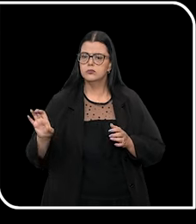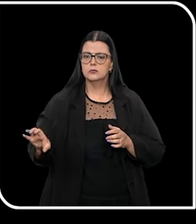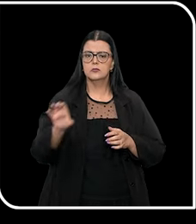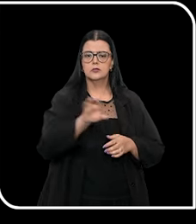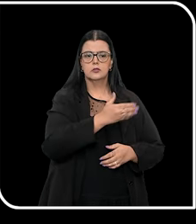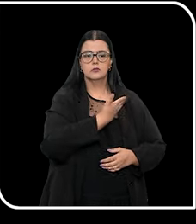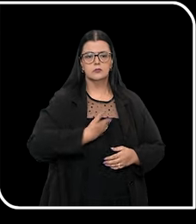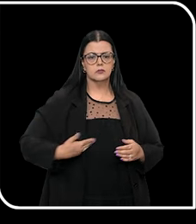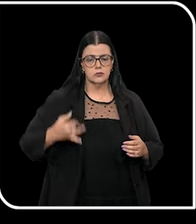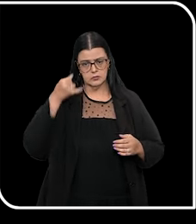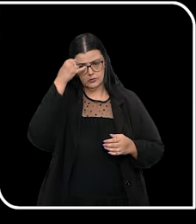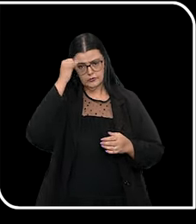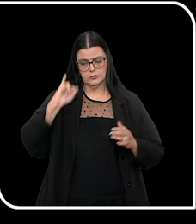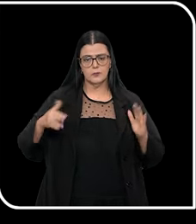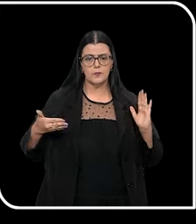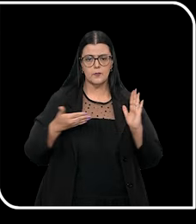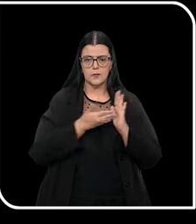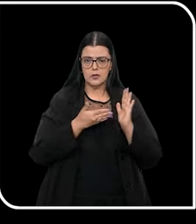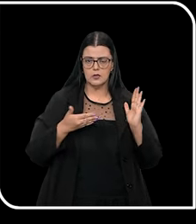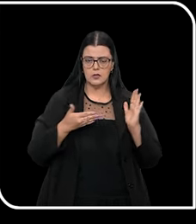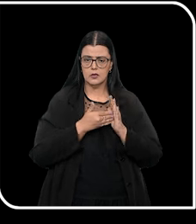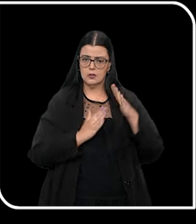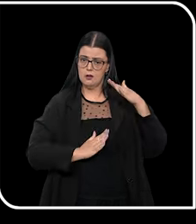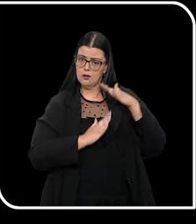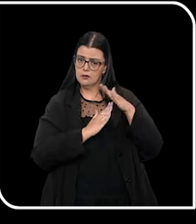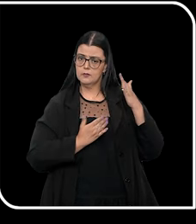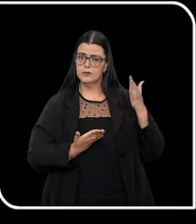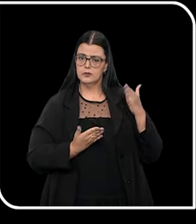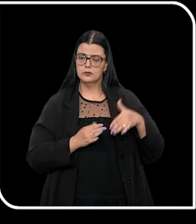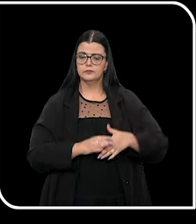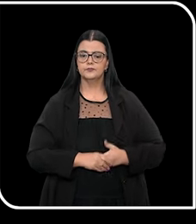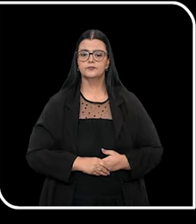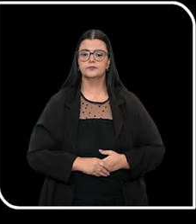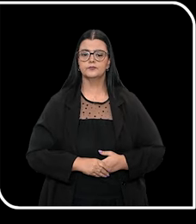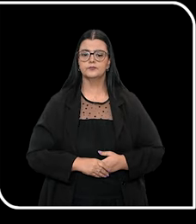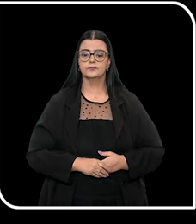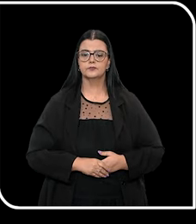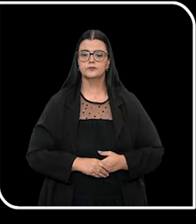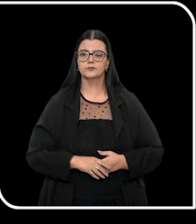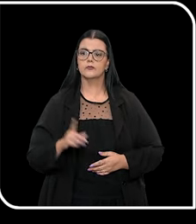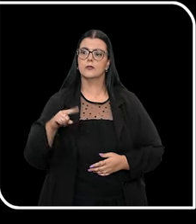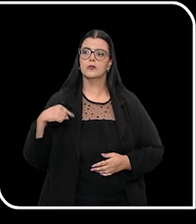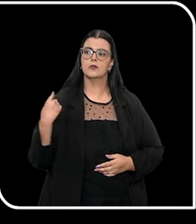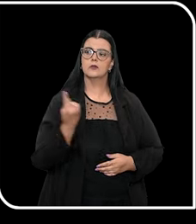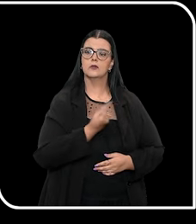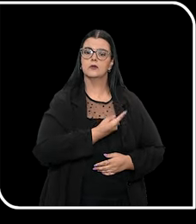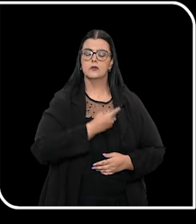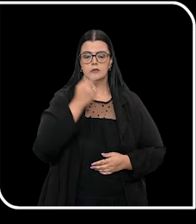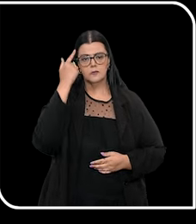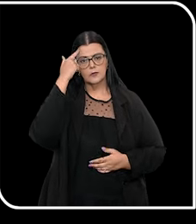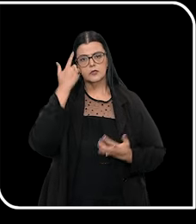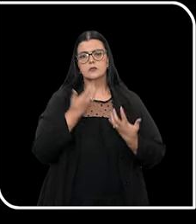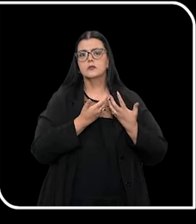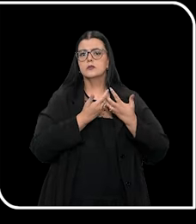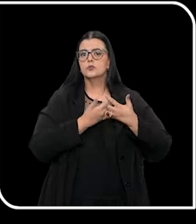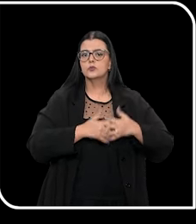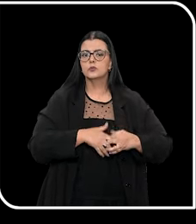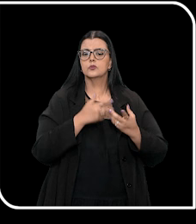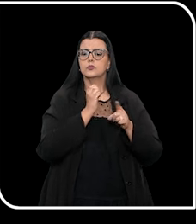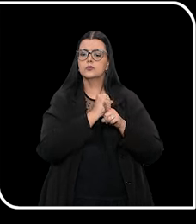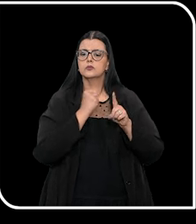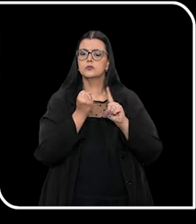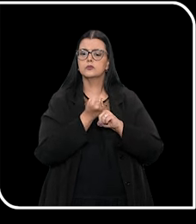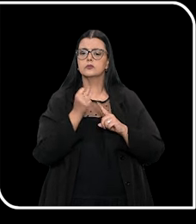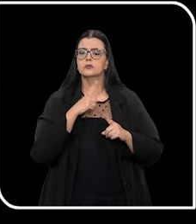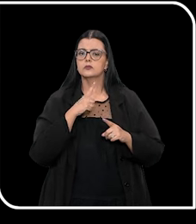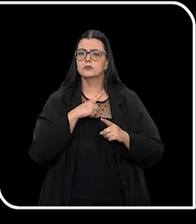espaços públicos sem Barreiras tá a gente precisa pensar que a nossa sociedade ela